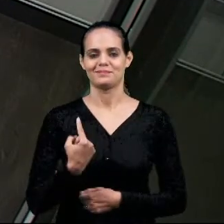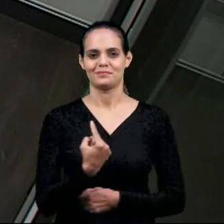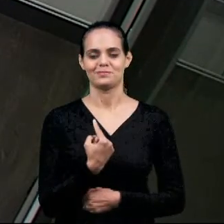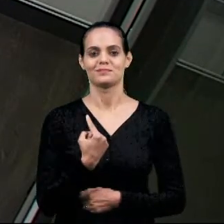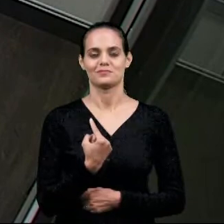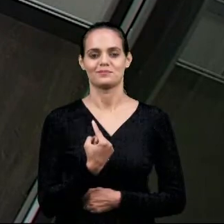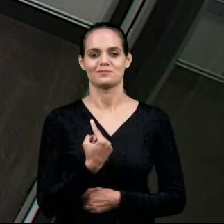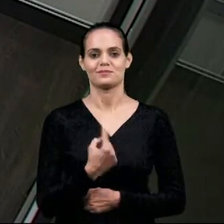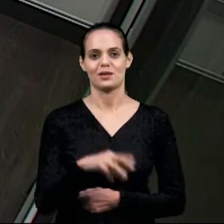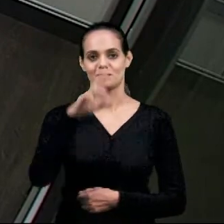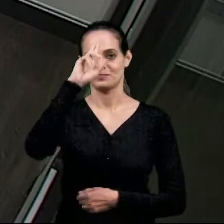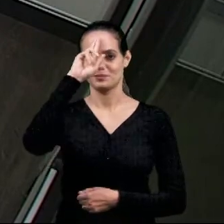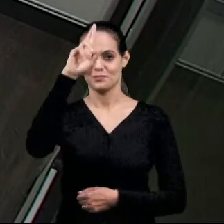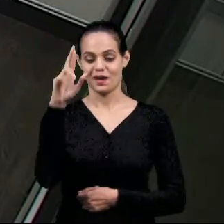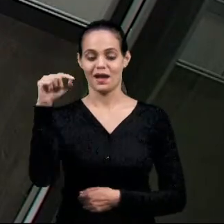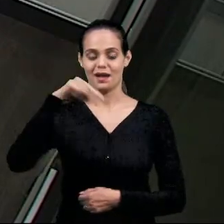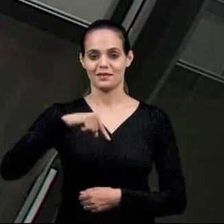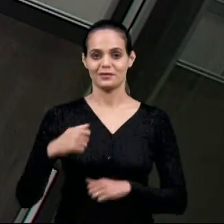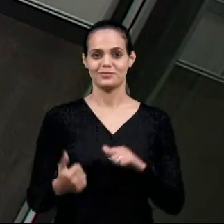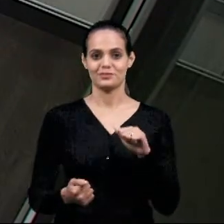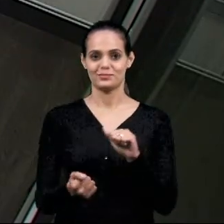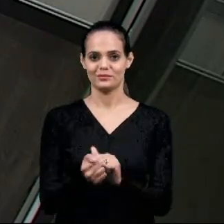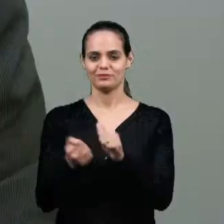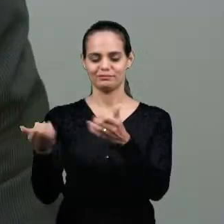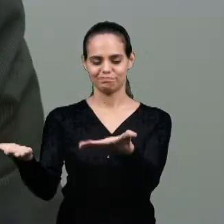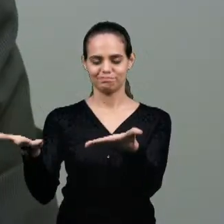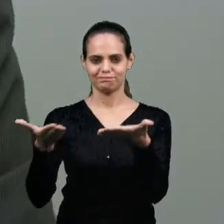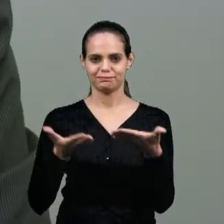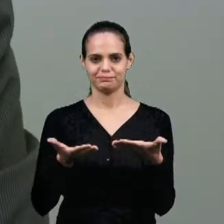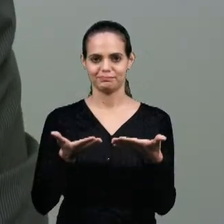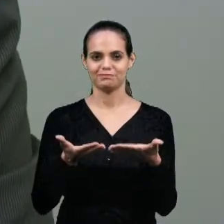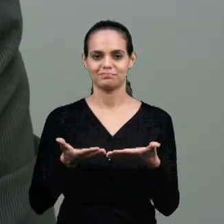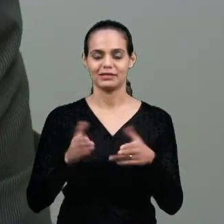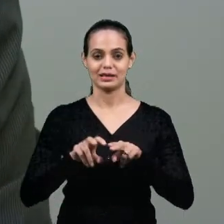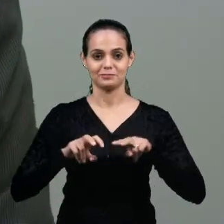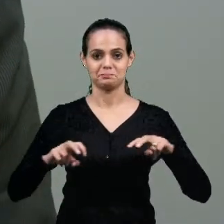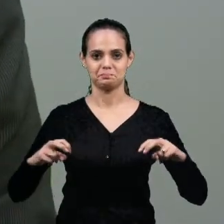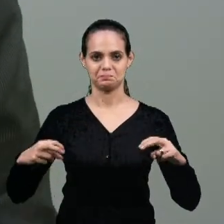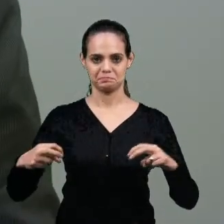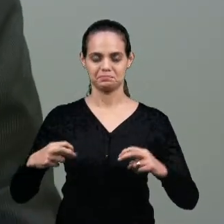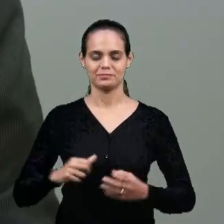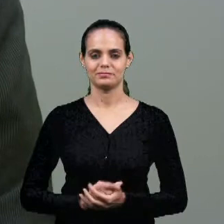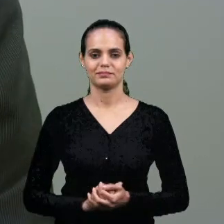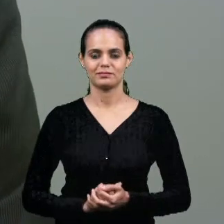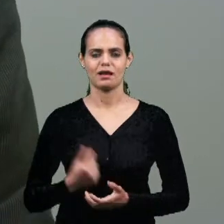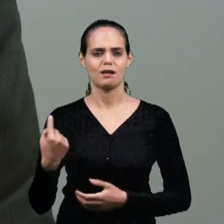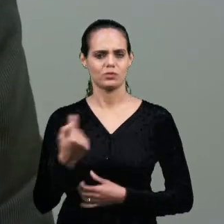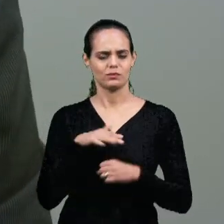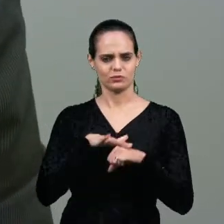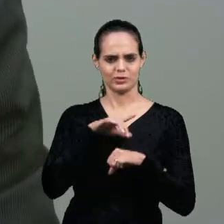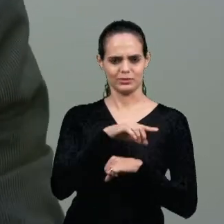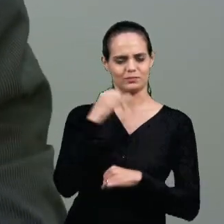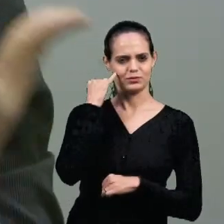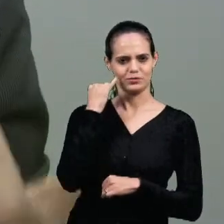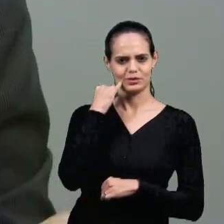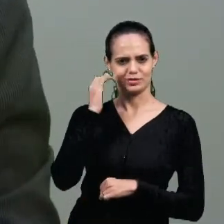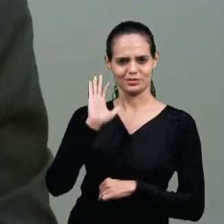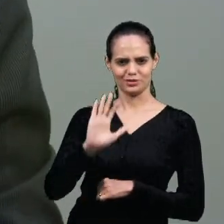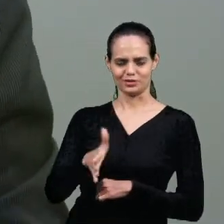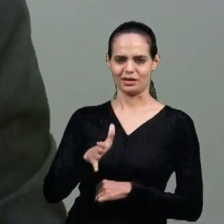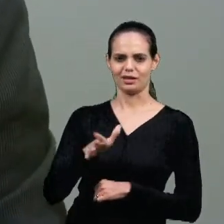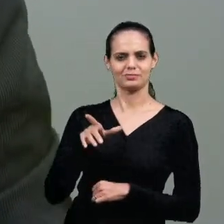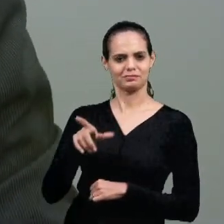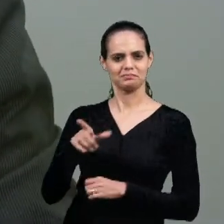aqui conosco, né? E nós estávamos conversando aqui agora há pouco, eu e o pastor Josias, né? O senhor já participou conosco, inclusive, foi